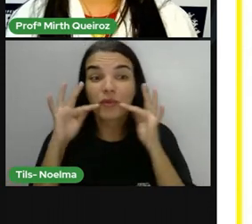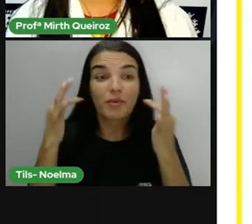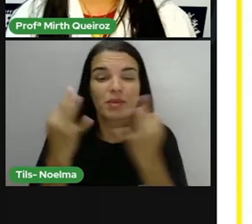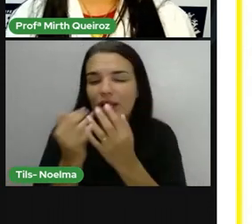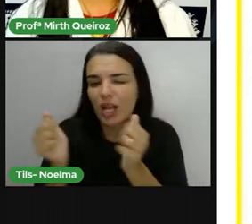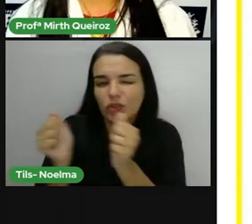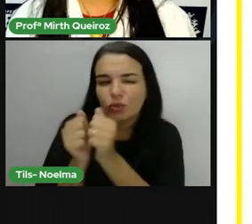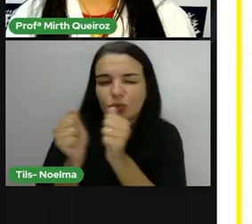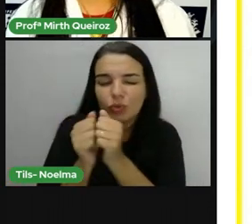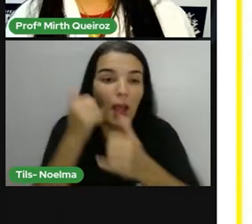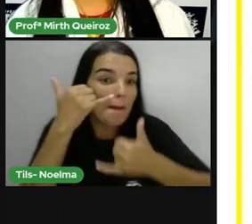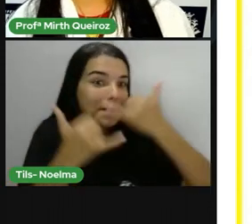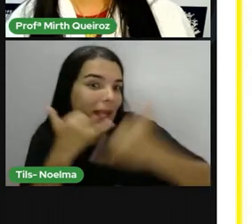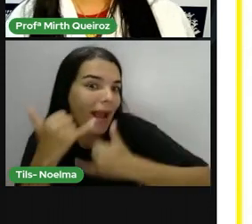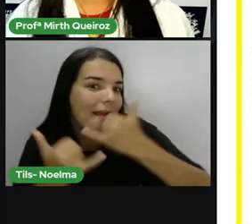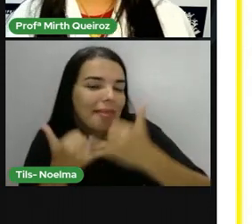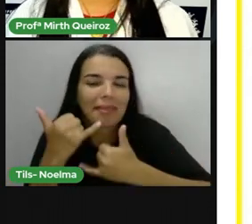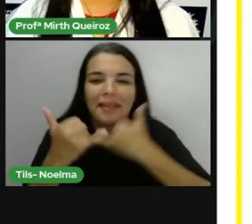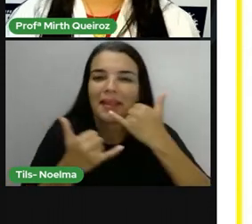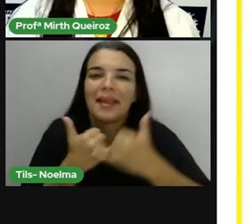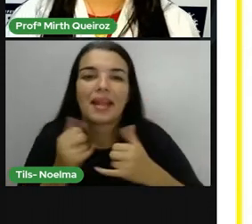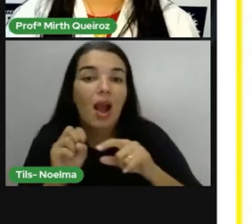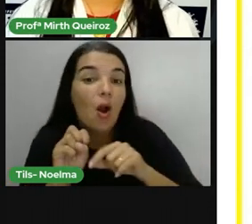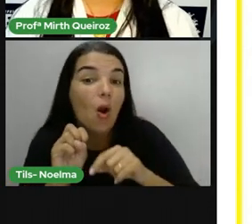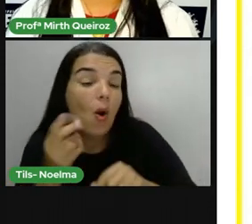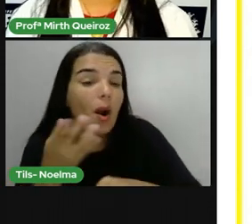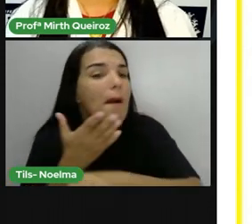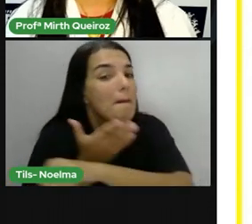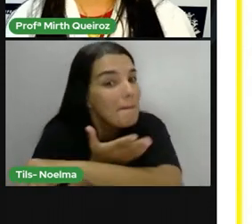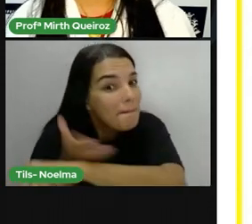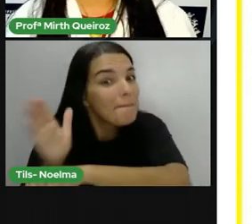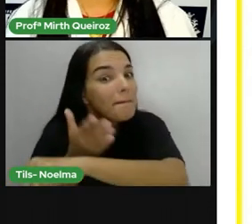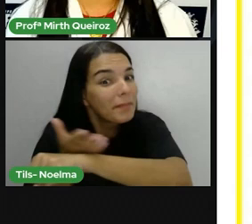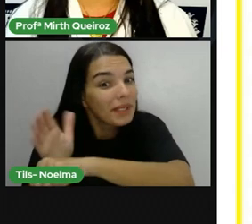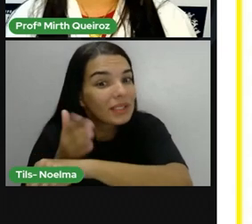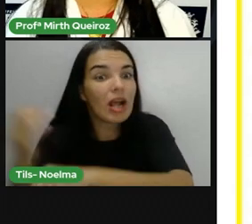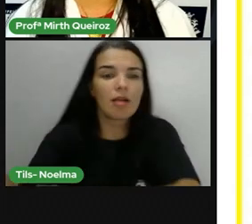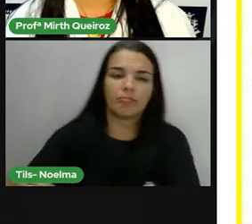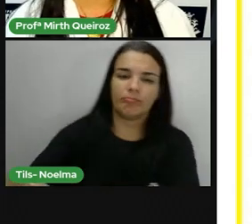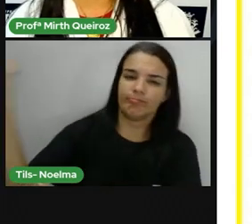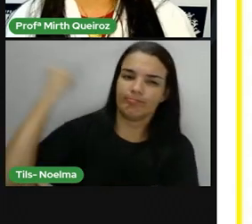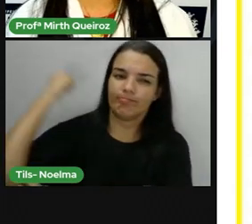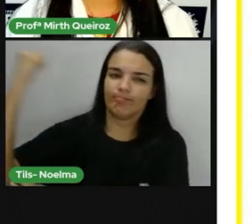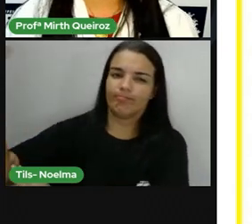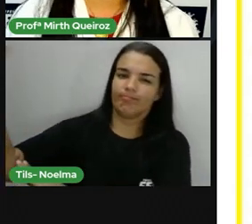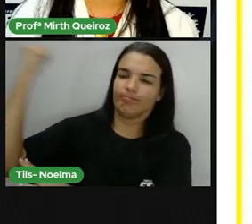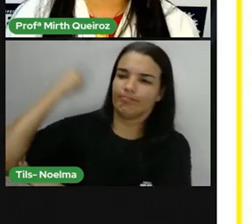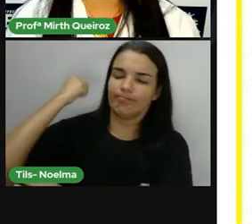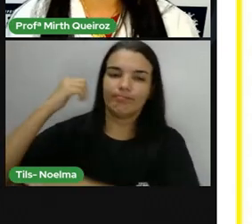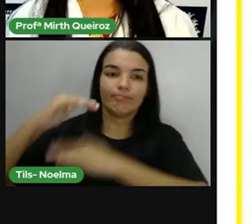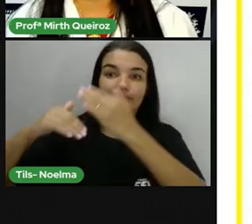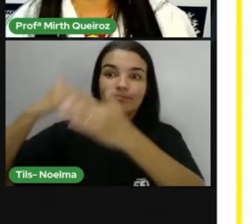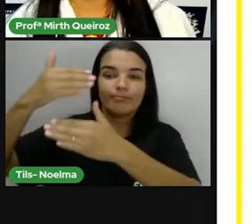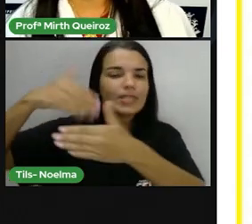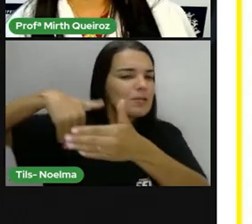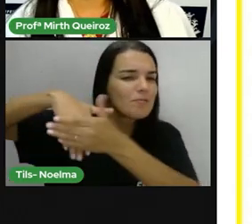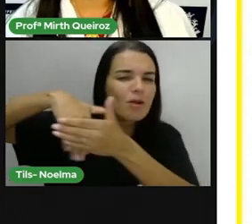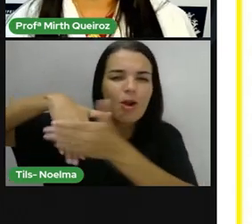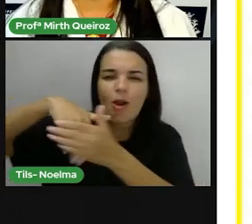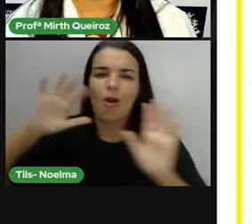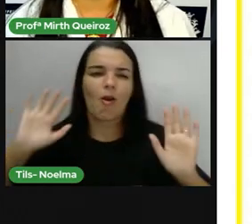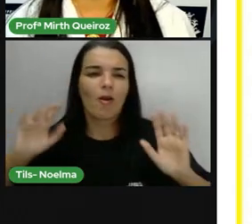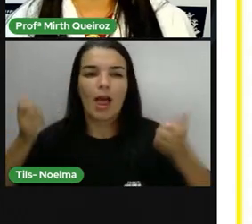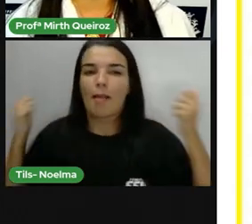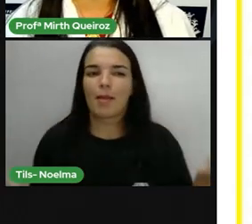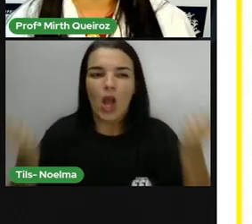vocês fazerem alguma brincadeira, né? Ou praticar mesmo atividade física ali dentro do quintal, jogar um futebolzinho, né?